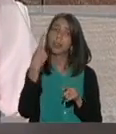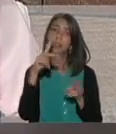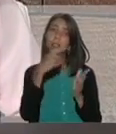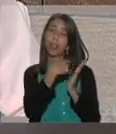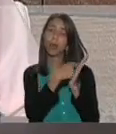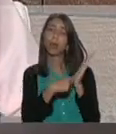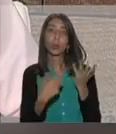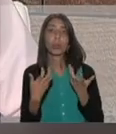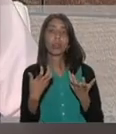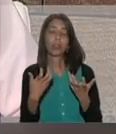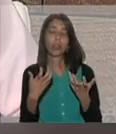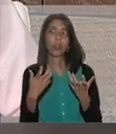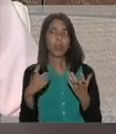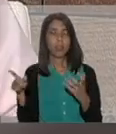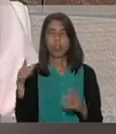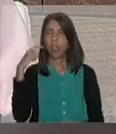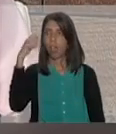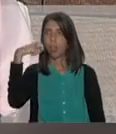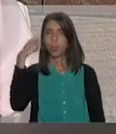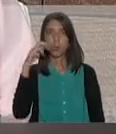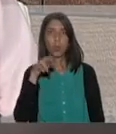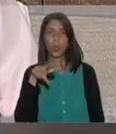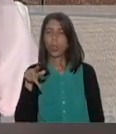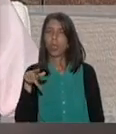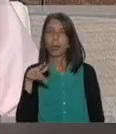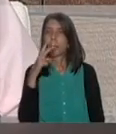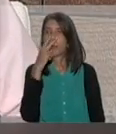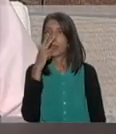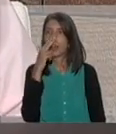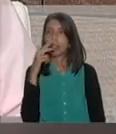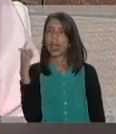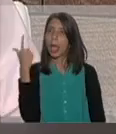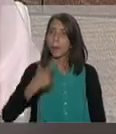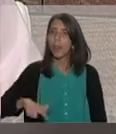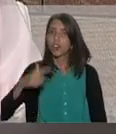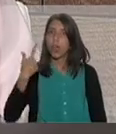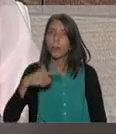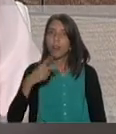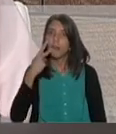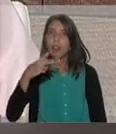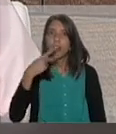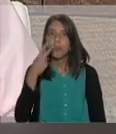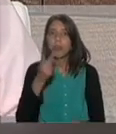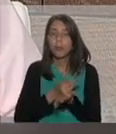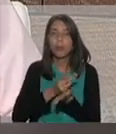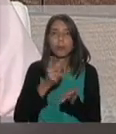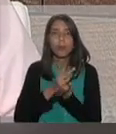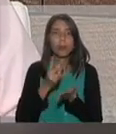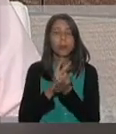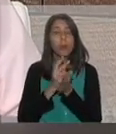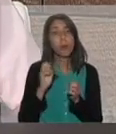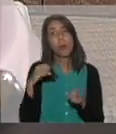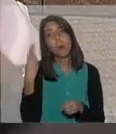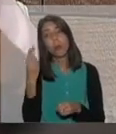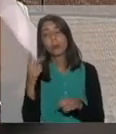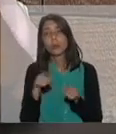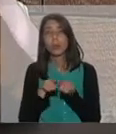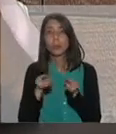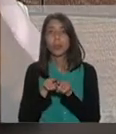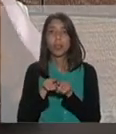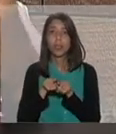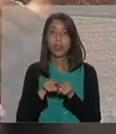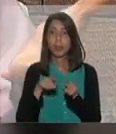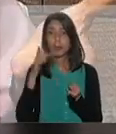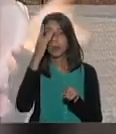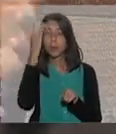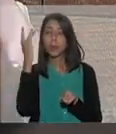É verdade. E o ator não é um títere, ele não é um repetidor de frases, ou simplesmente